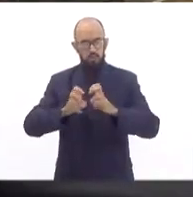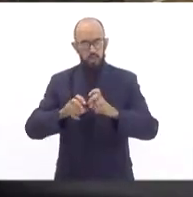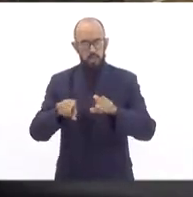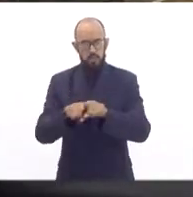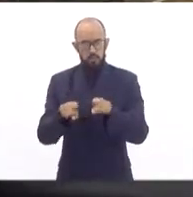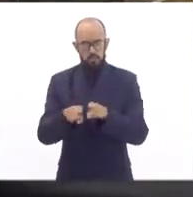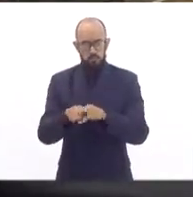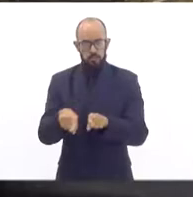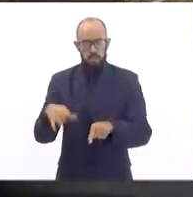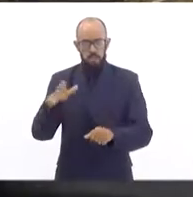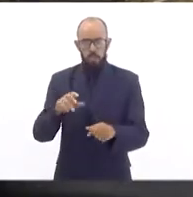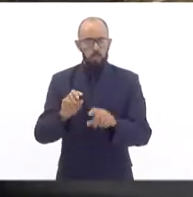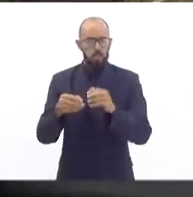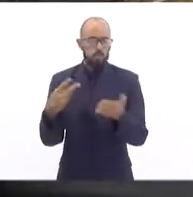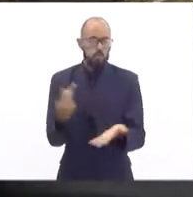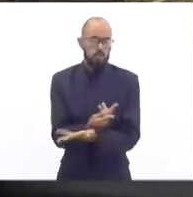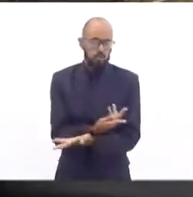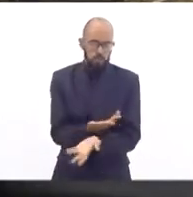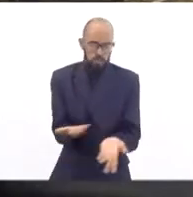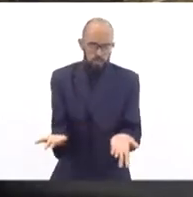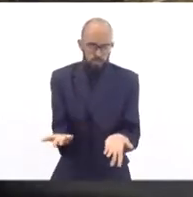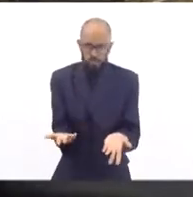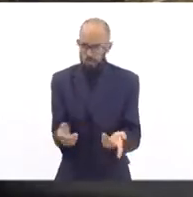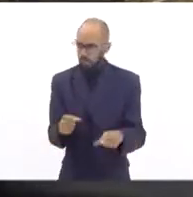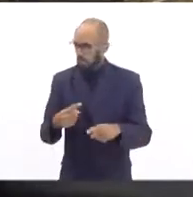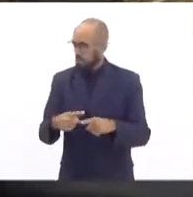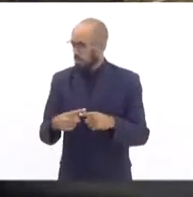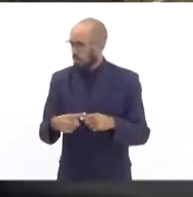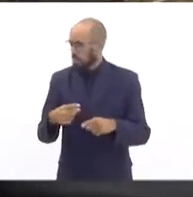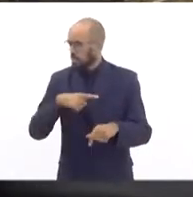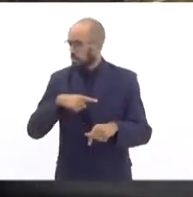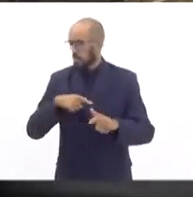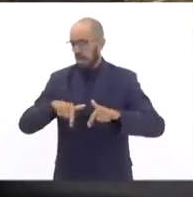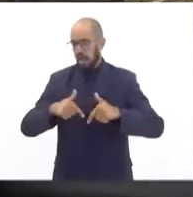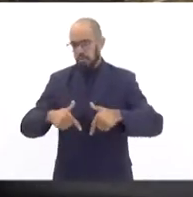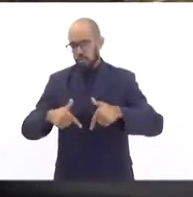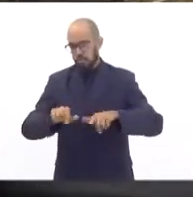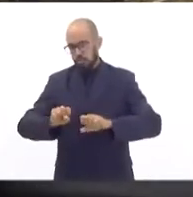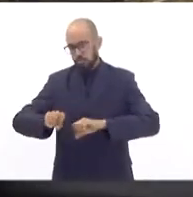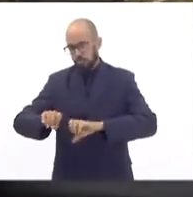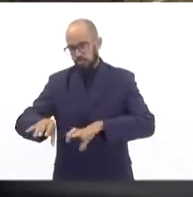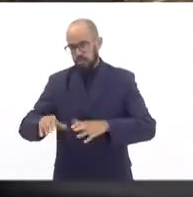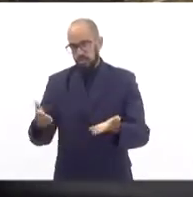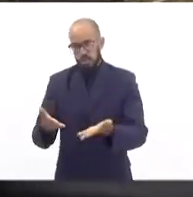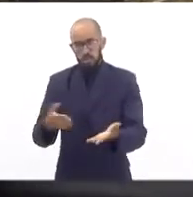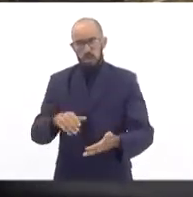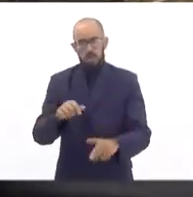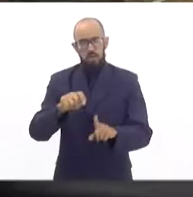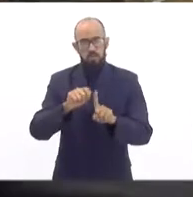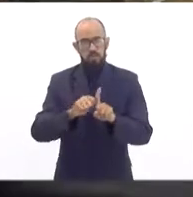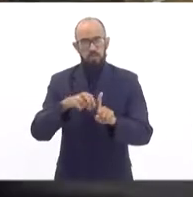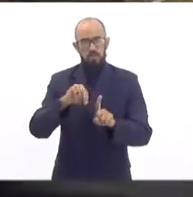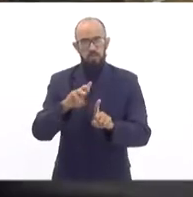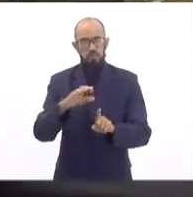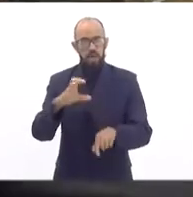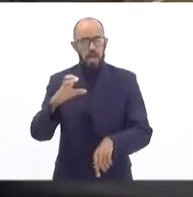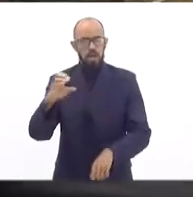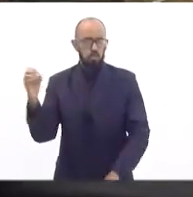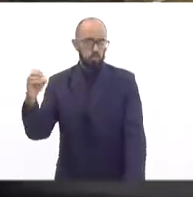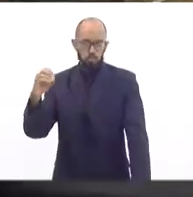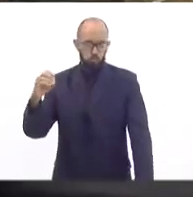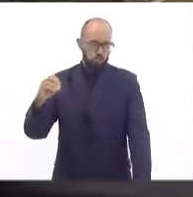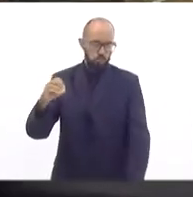leis fazem menção a ações educativas. E nós estamos no mês de março, né, deputada Lucinha? É verdade. Nós estamos aqui no